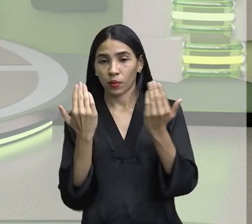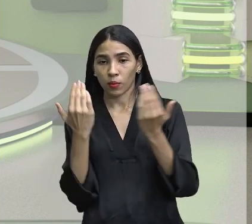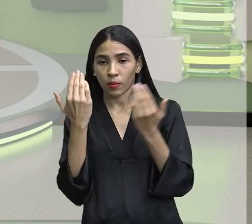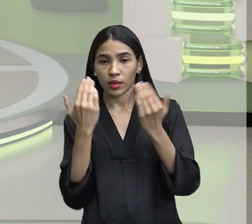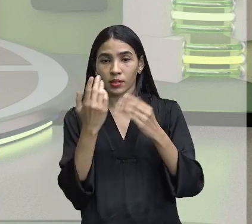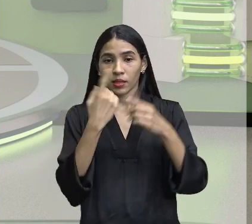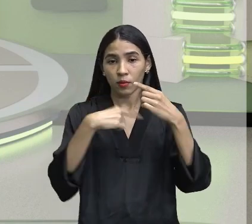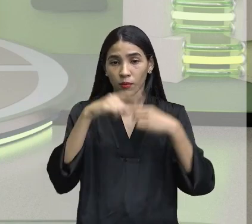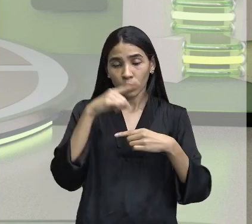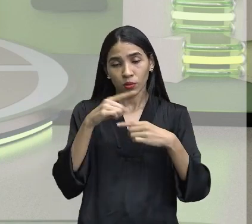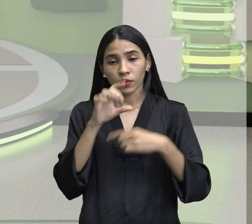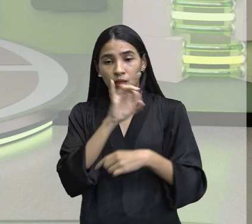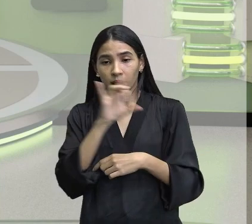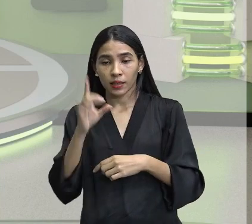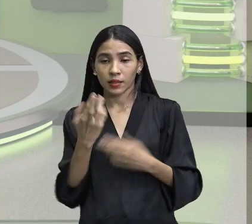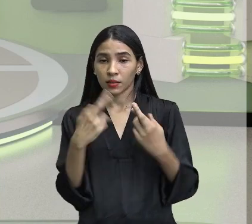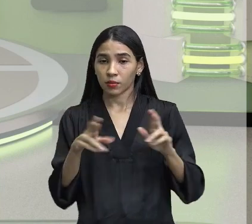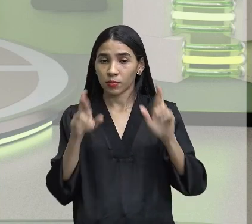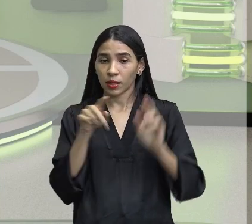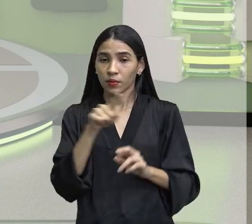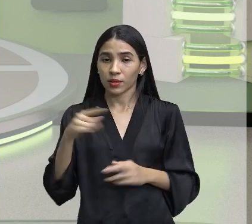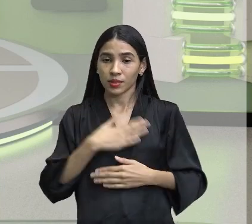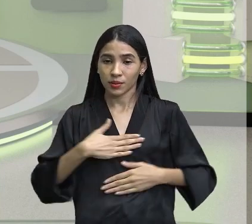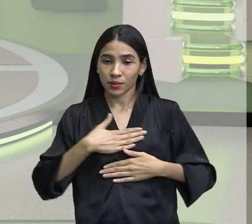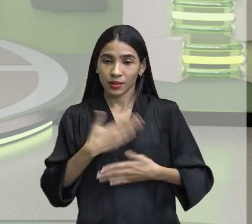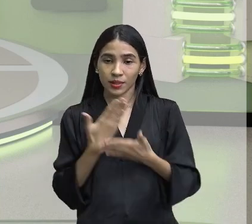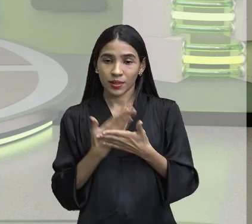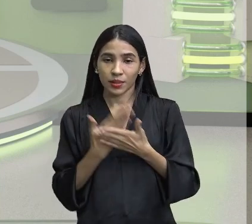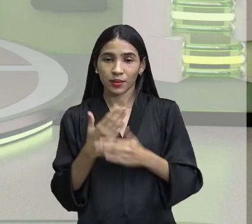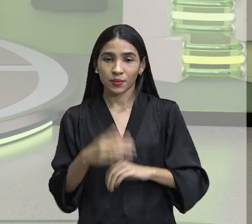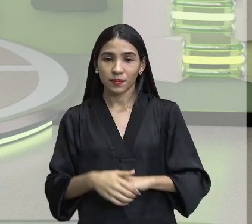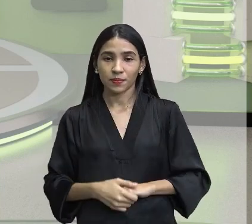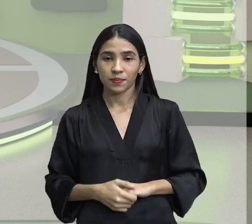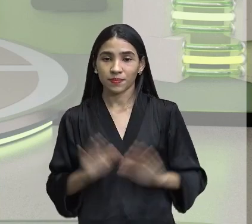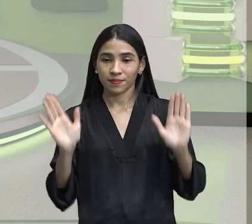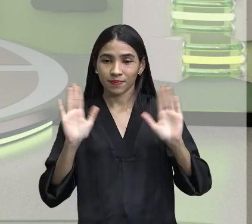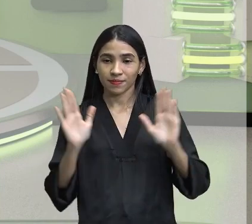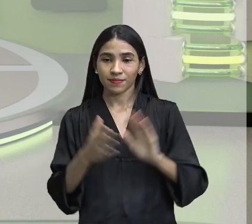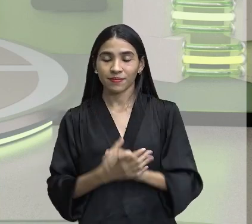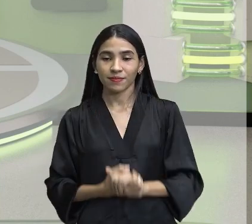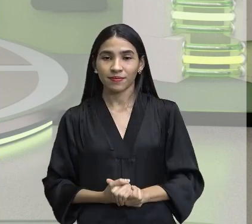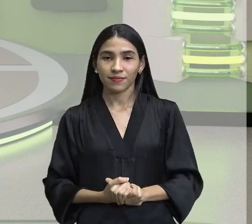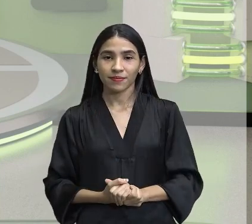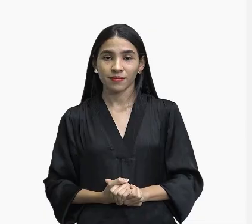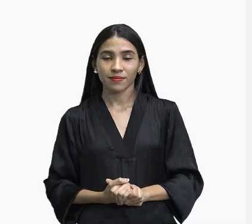evolutiva entre eles, e eu espero que vocês tenham gostado da nossa aula. Até a próxima!